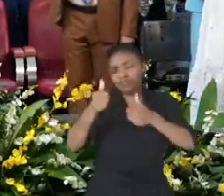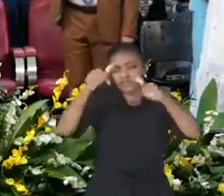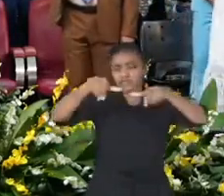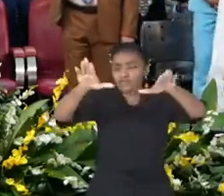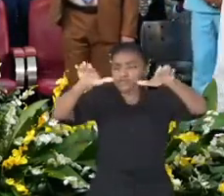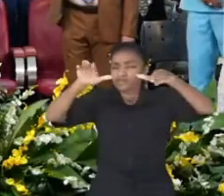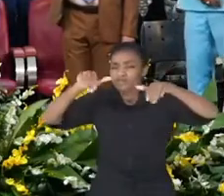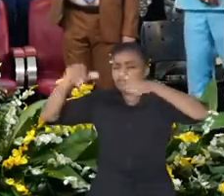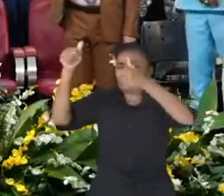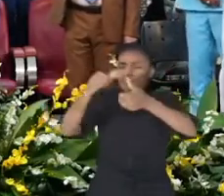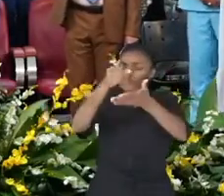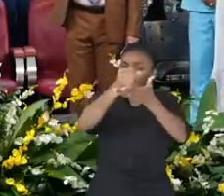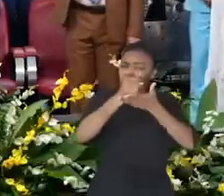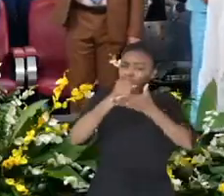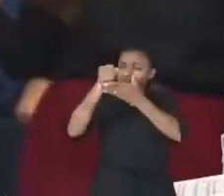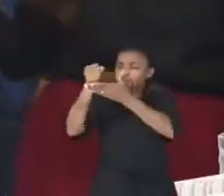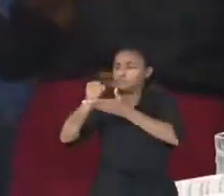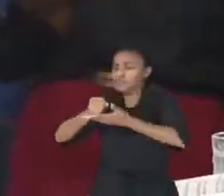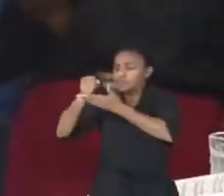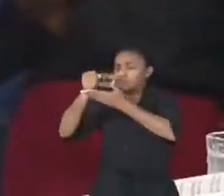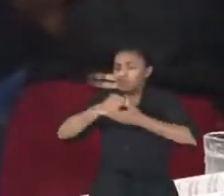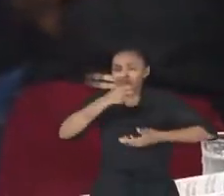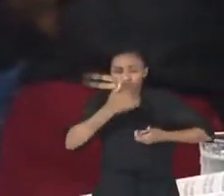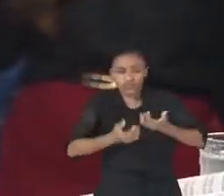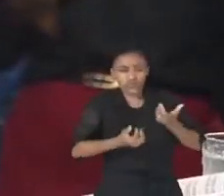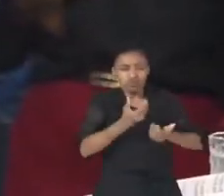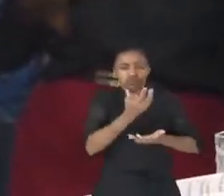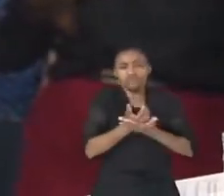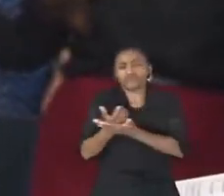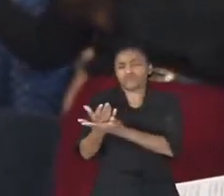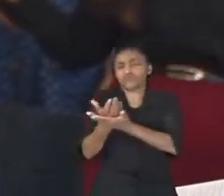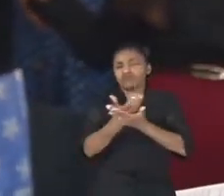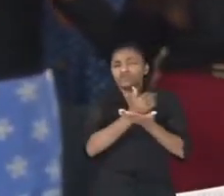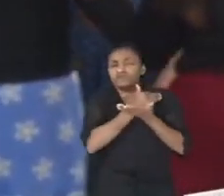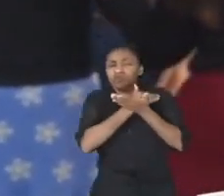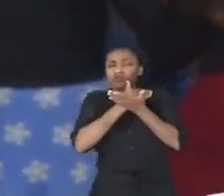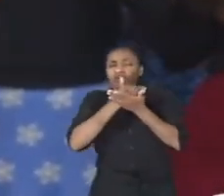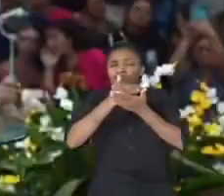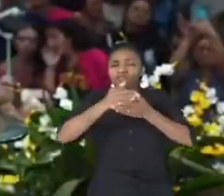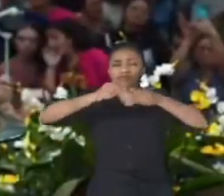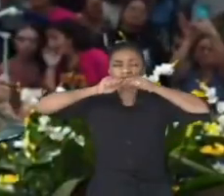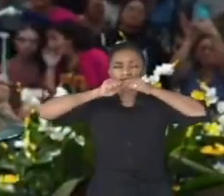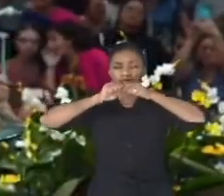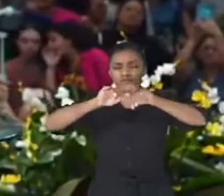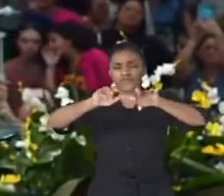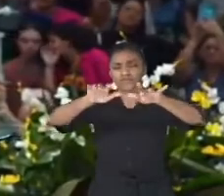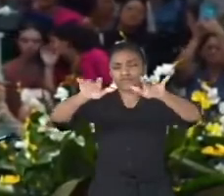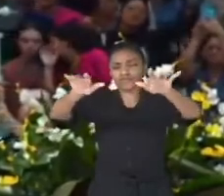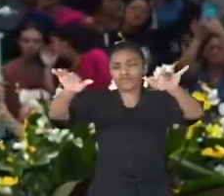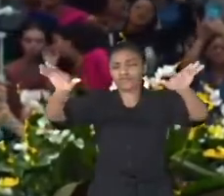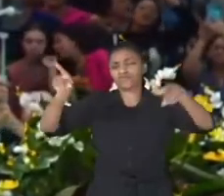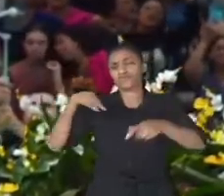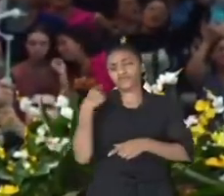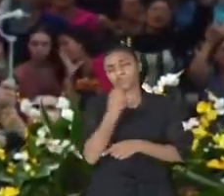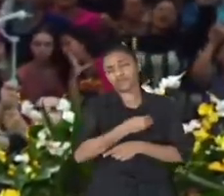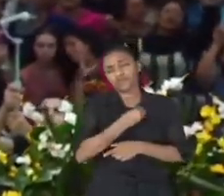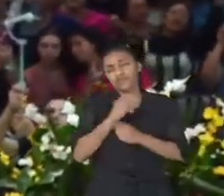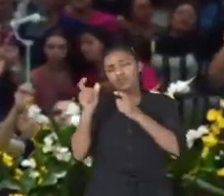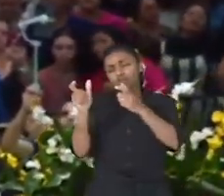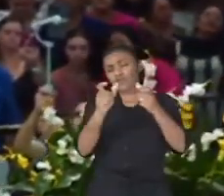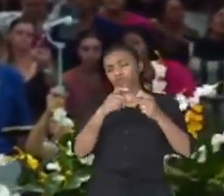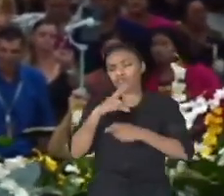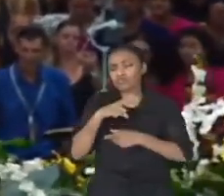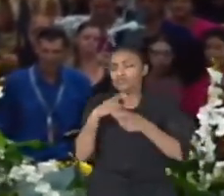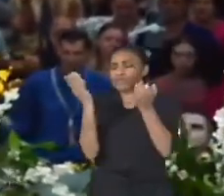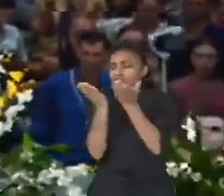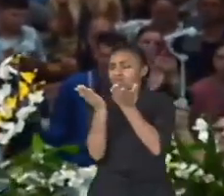anjos desçam trazendo brasas de fogo nas mãos, comecem a esparramar estas brasas entre nós, e onde houver um